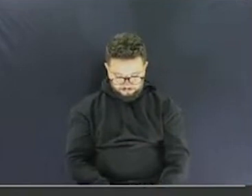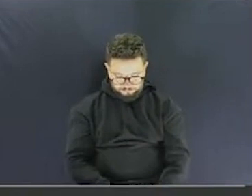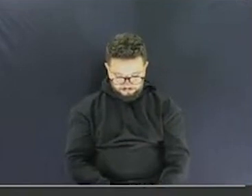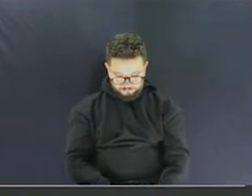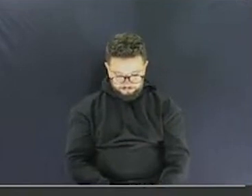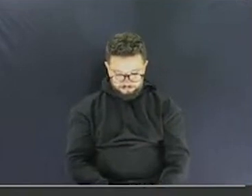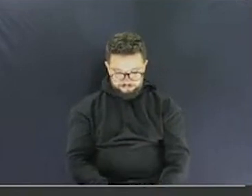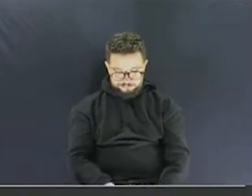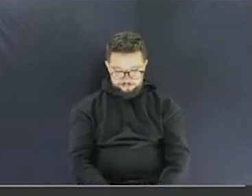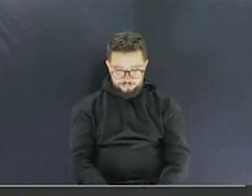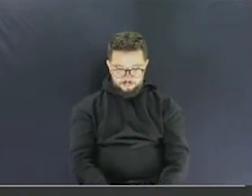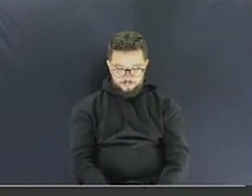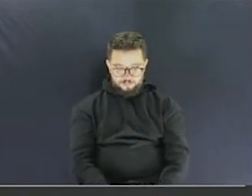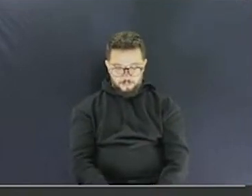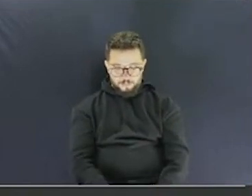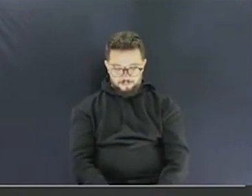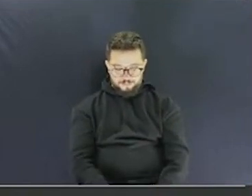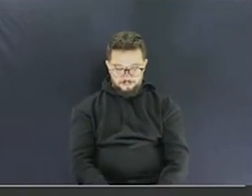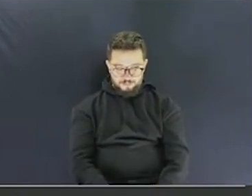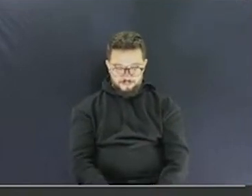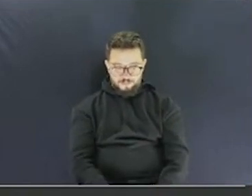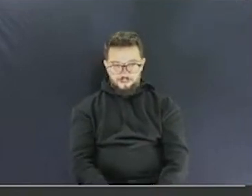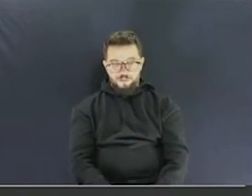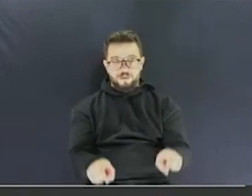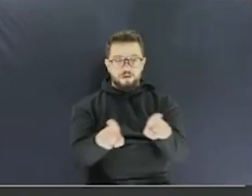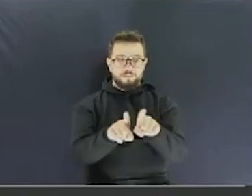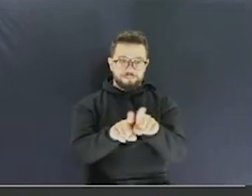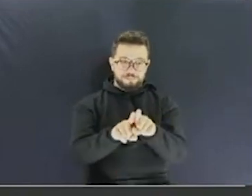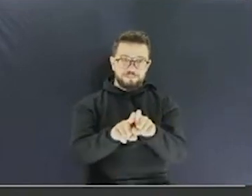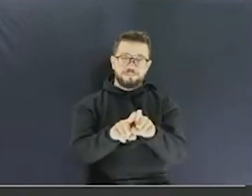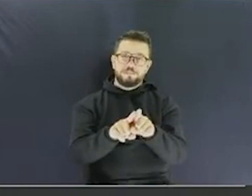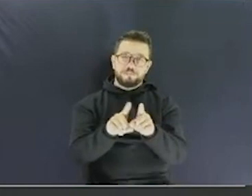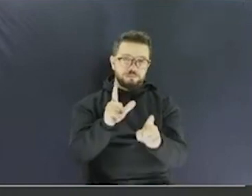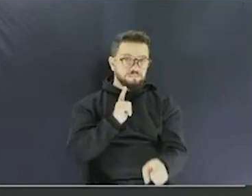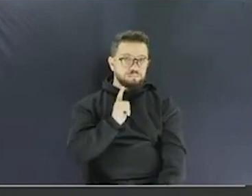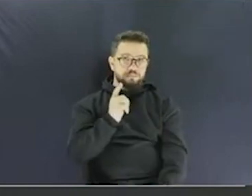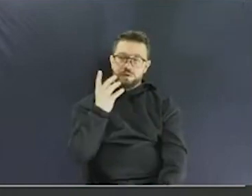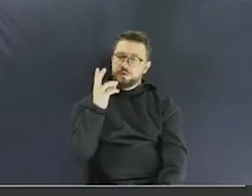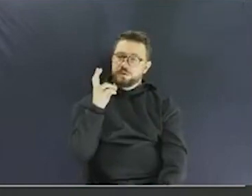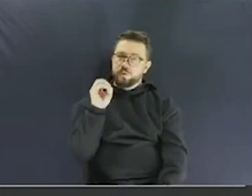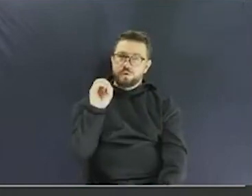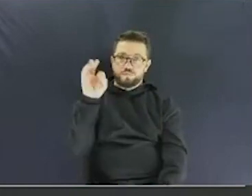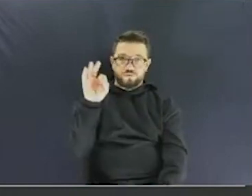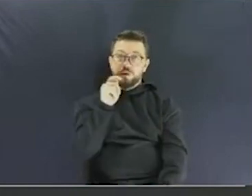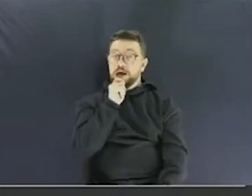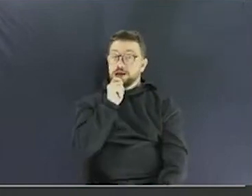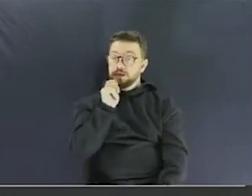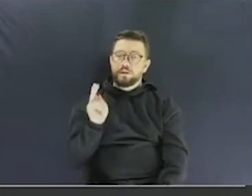50% já executado e 50% ainda em andamento, com a diferença de um ali para os que estão em andamento.